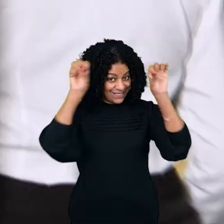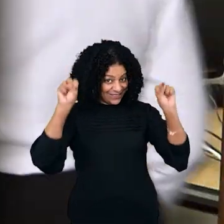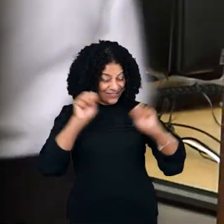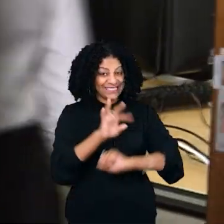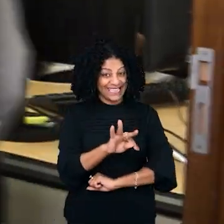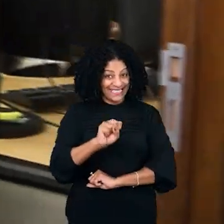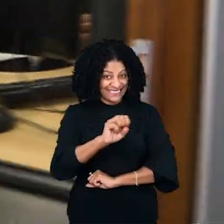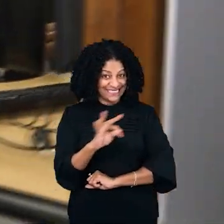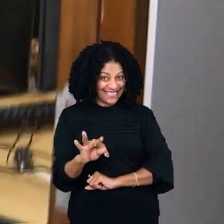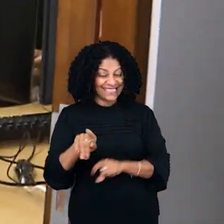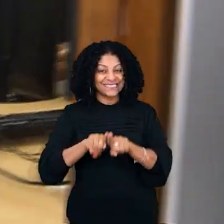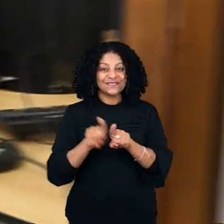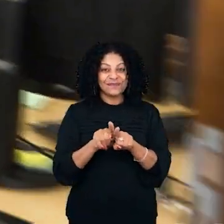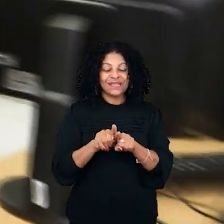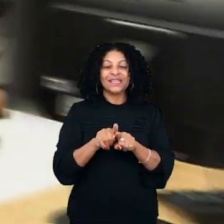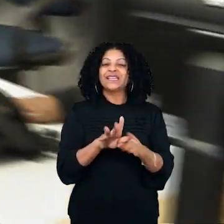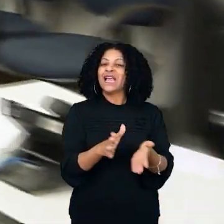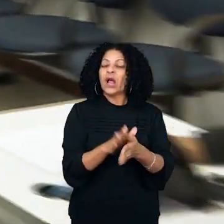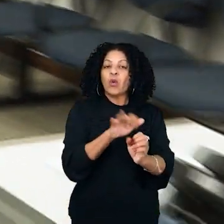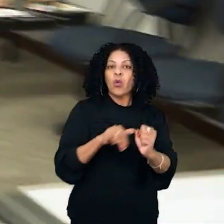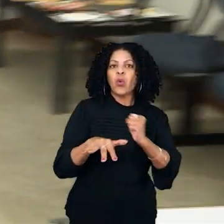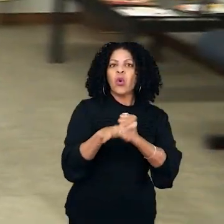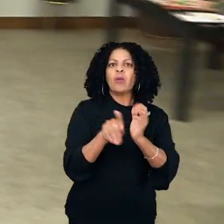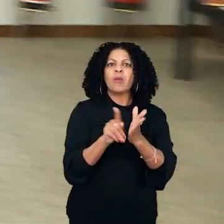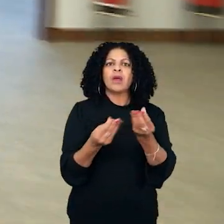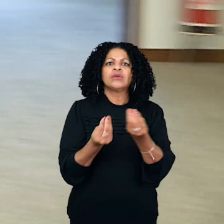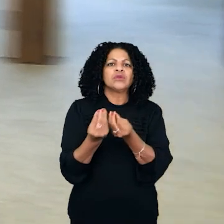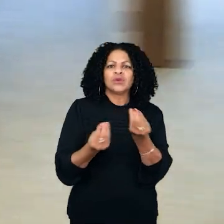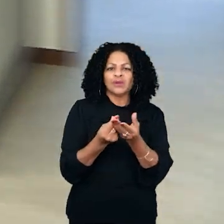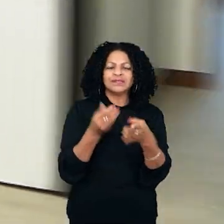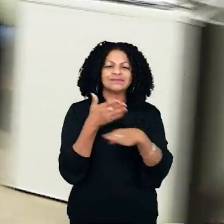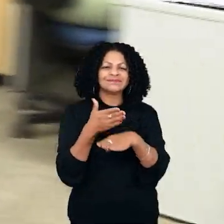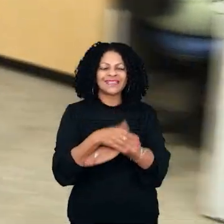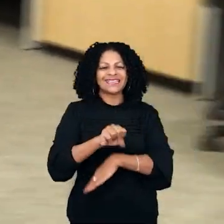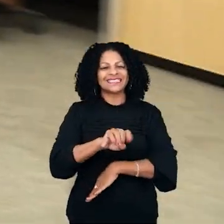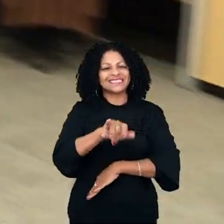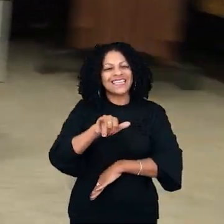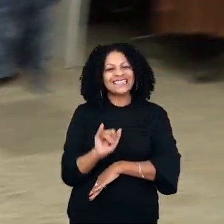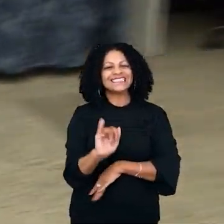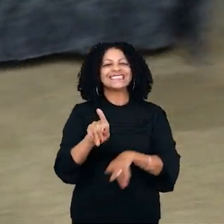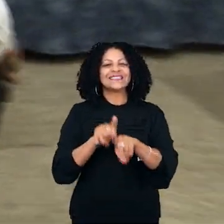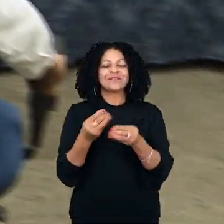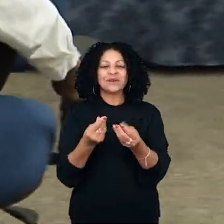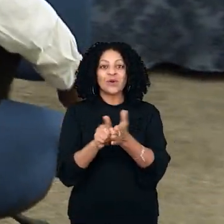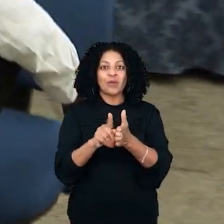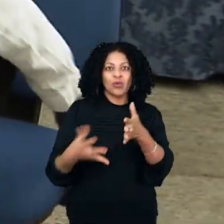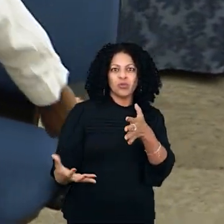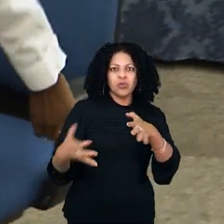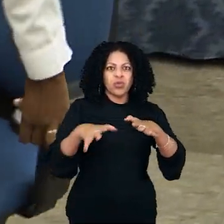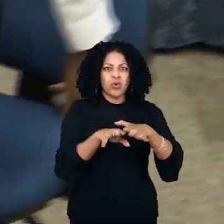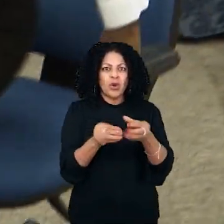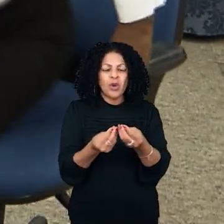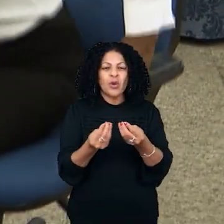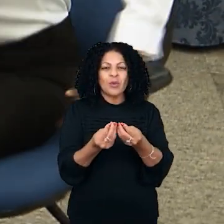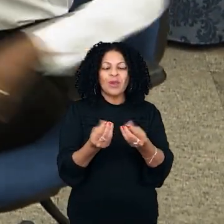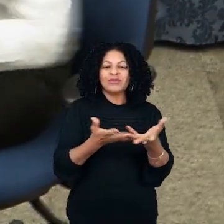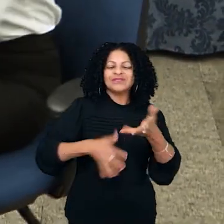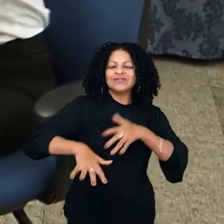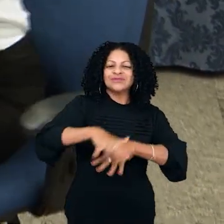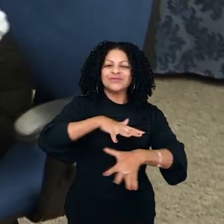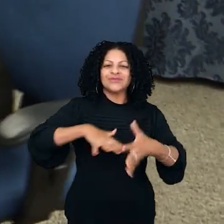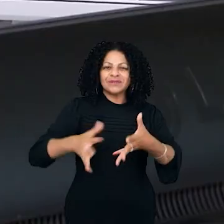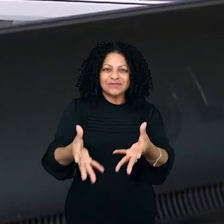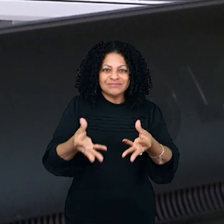Tribunal Superior do Trabalho, a Assessoria de Acessibilidade e Inclusão, a SESI, está atenta à implementação